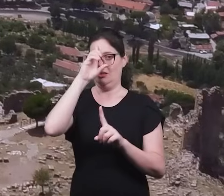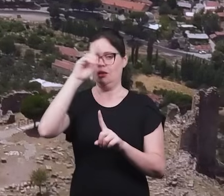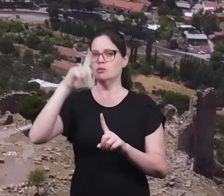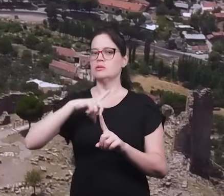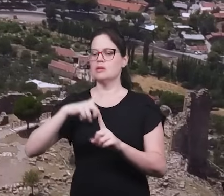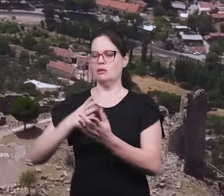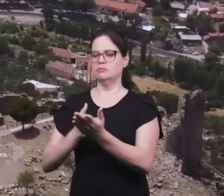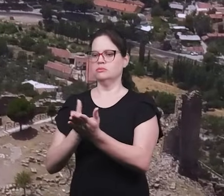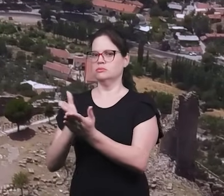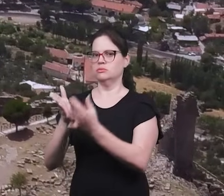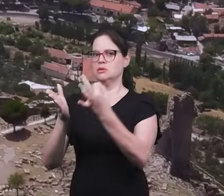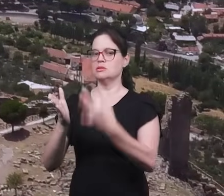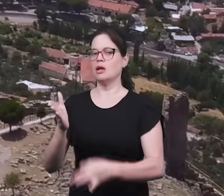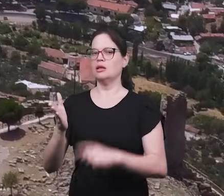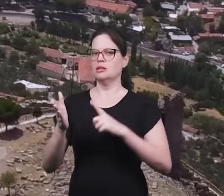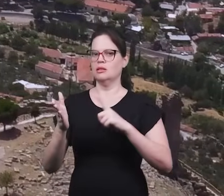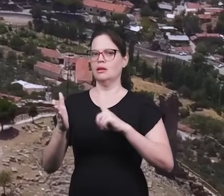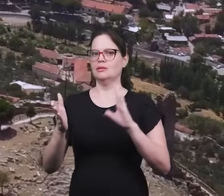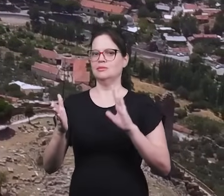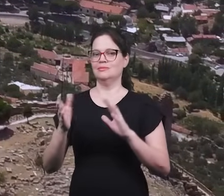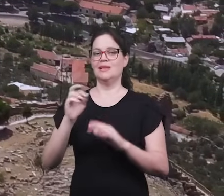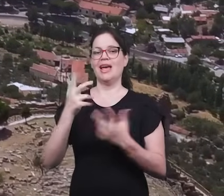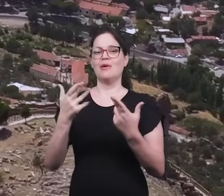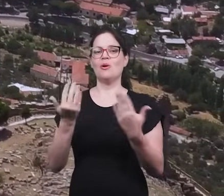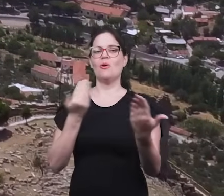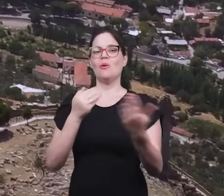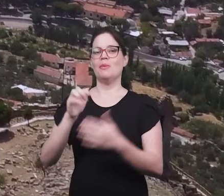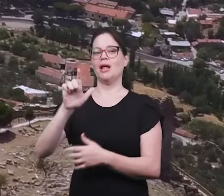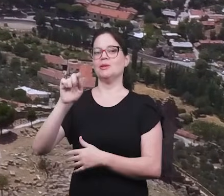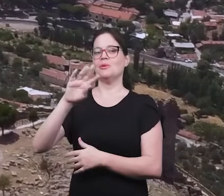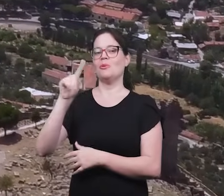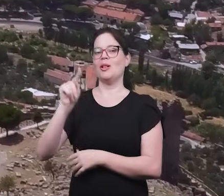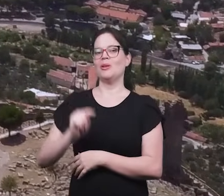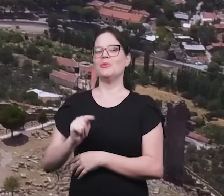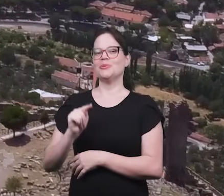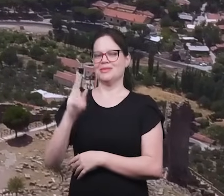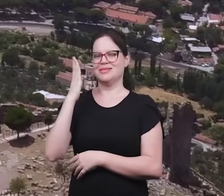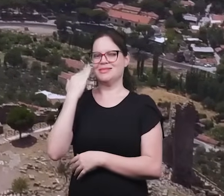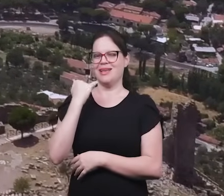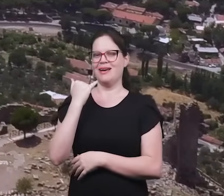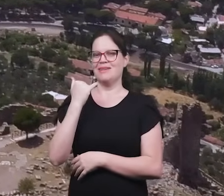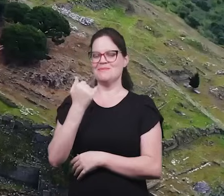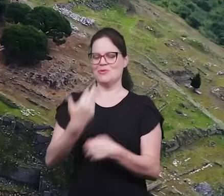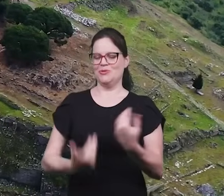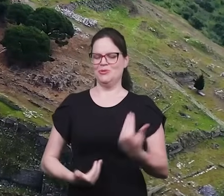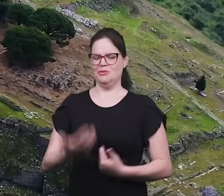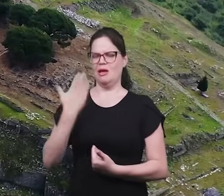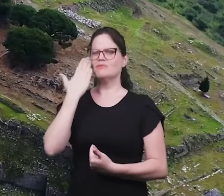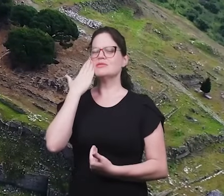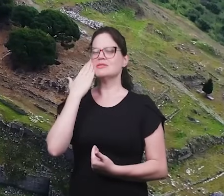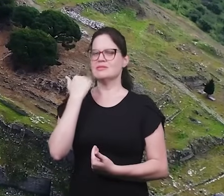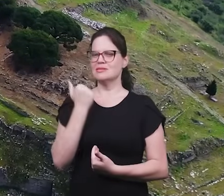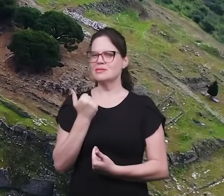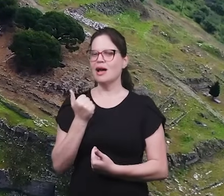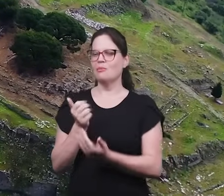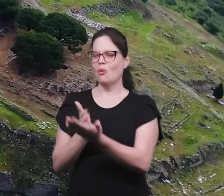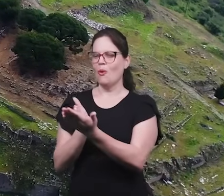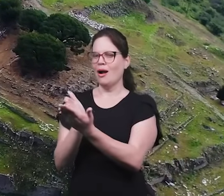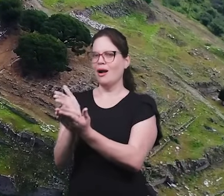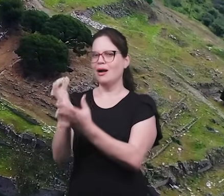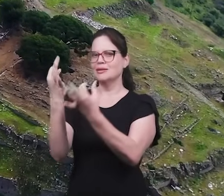E o projeto de Deus é para a luz. Pois Jesus diz assim, eu sou a luz do